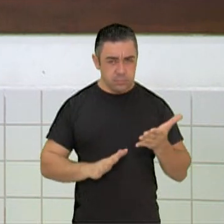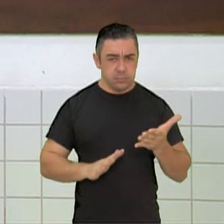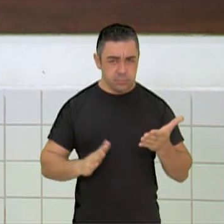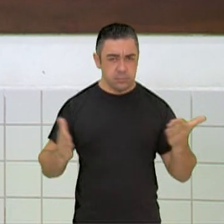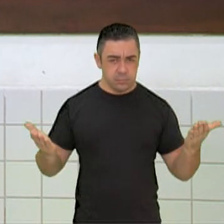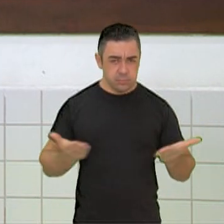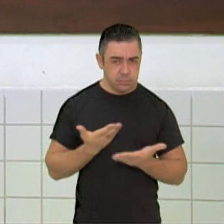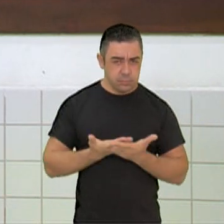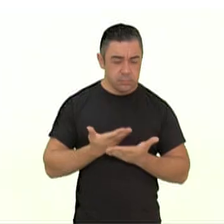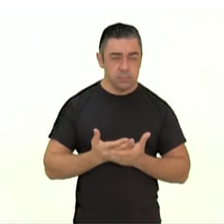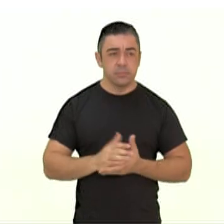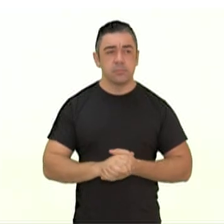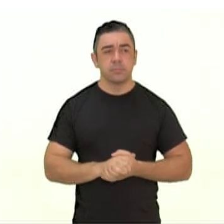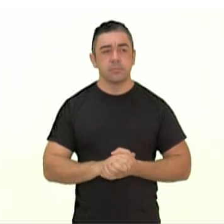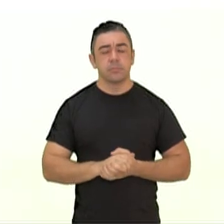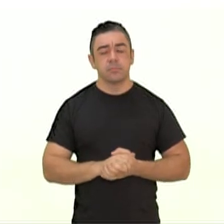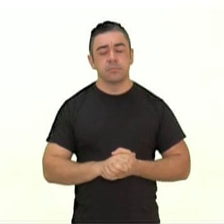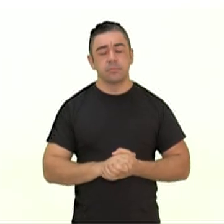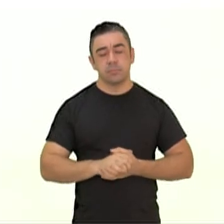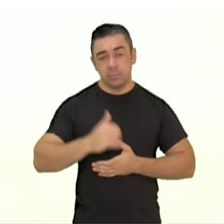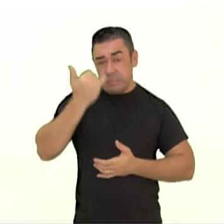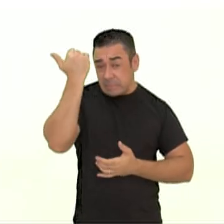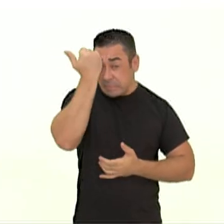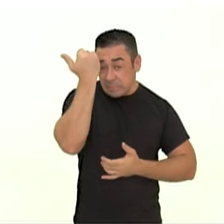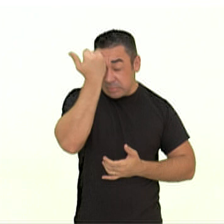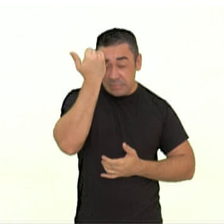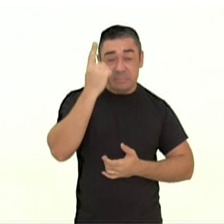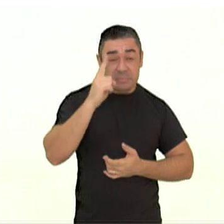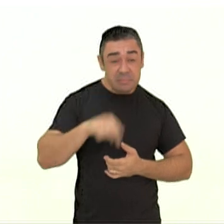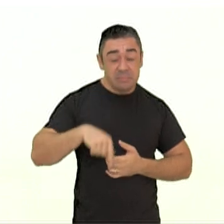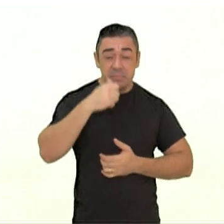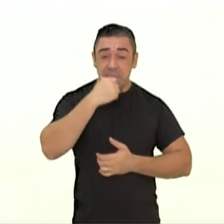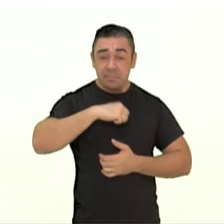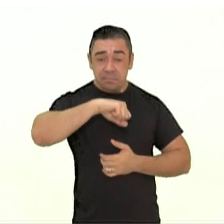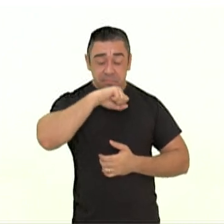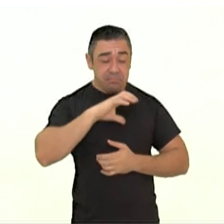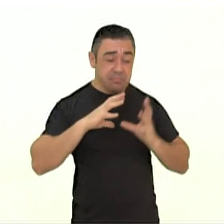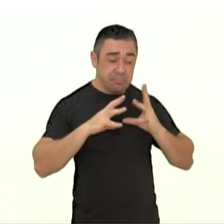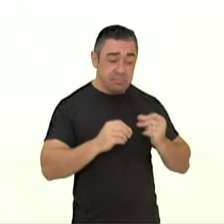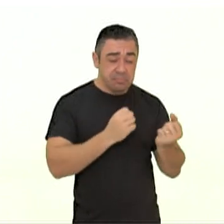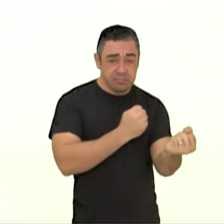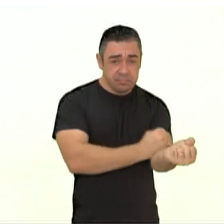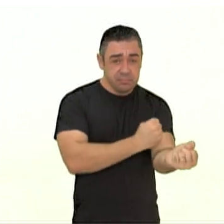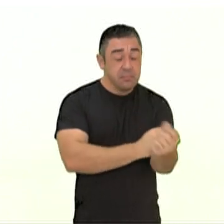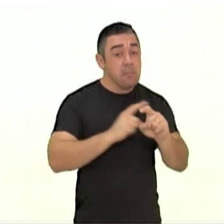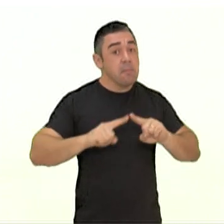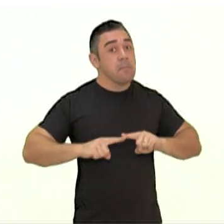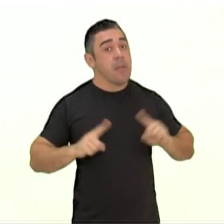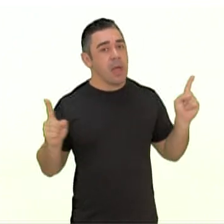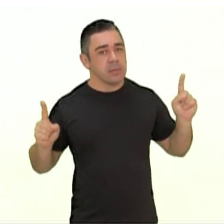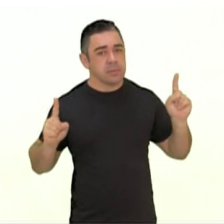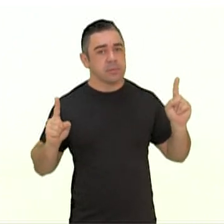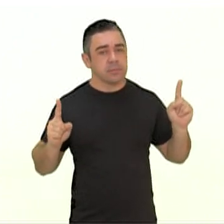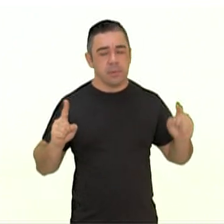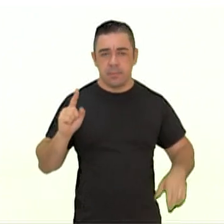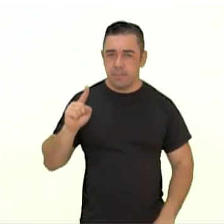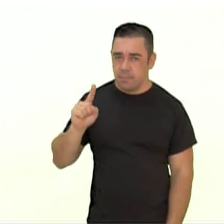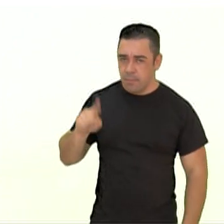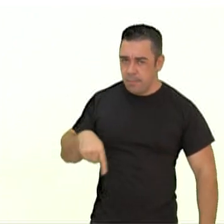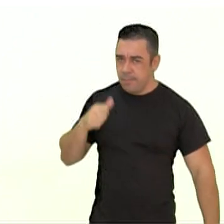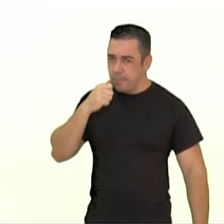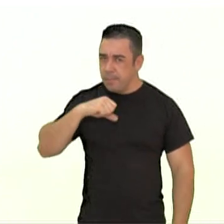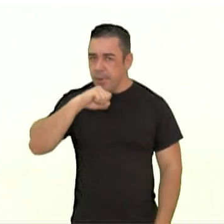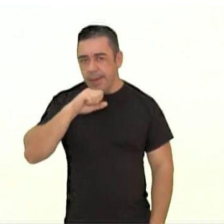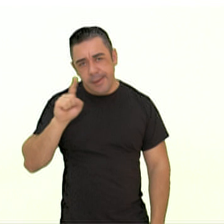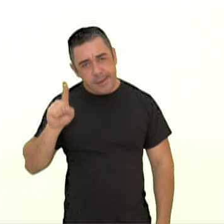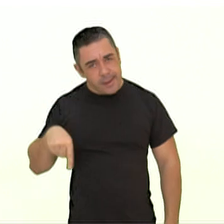da aula de hoje. A preguiça é a mãe de todos os vícios, mas uma mãe